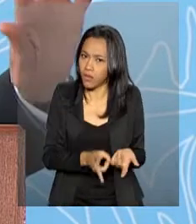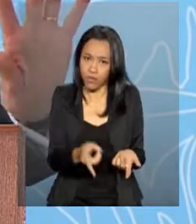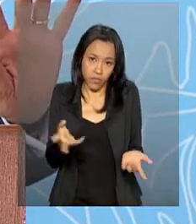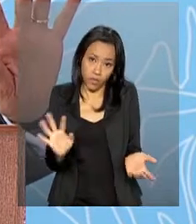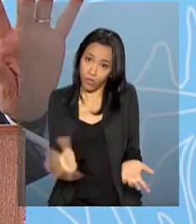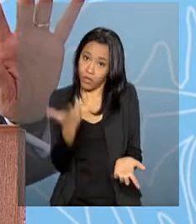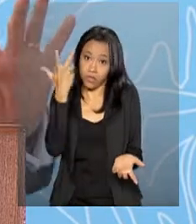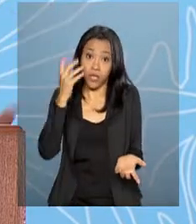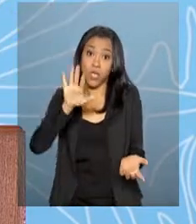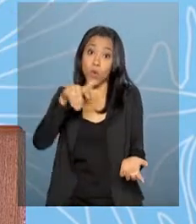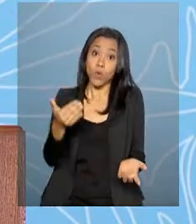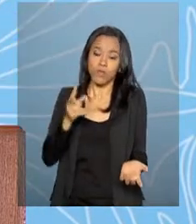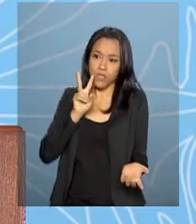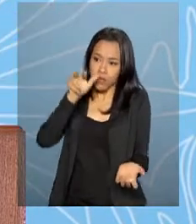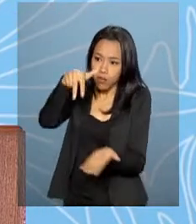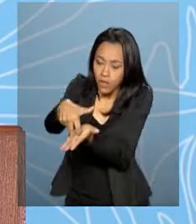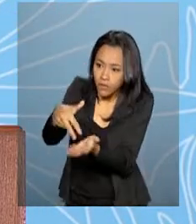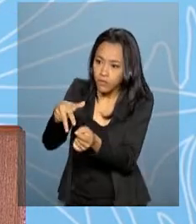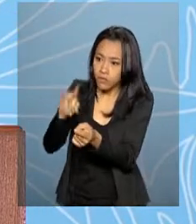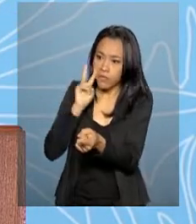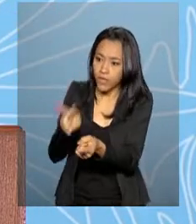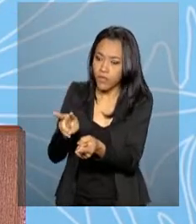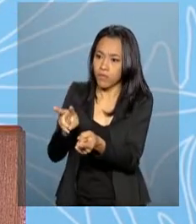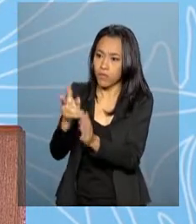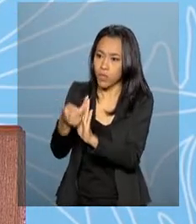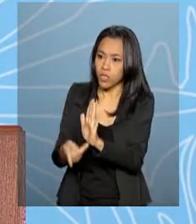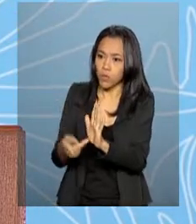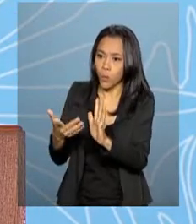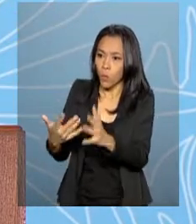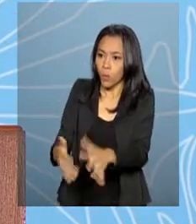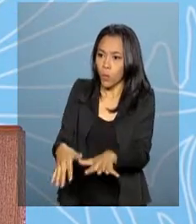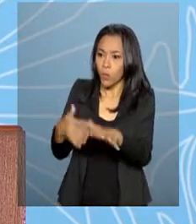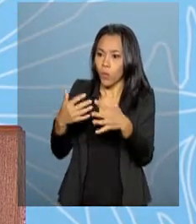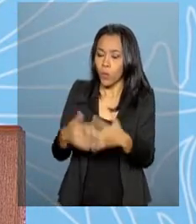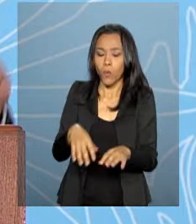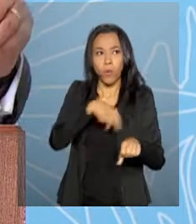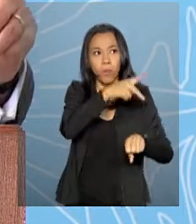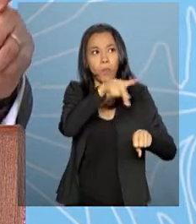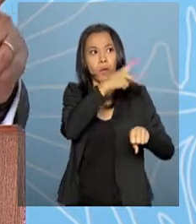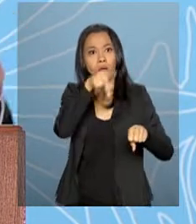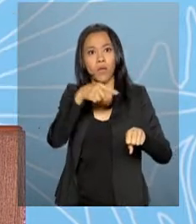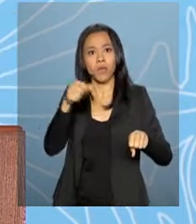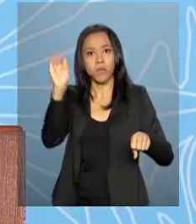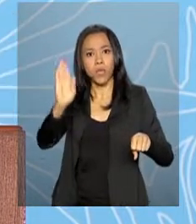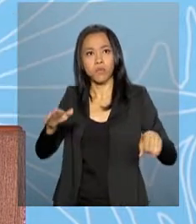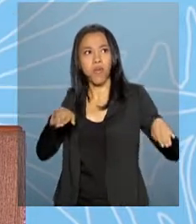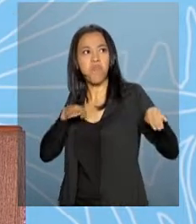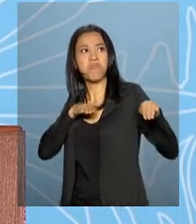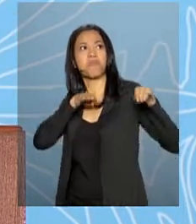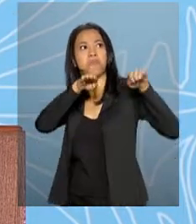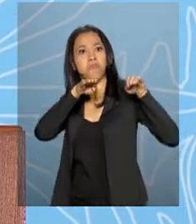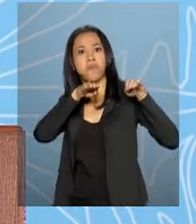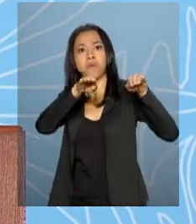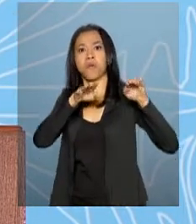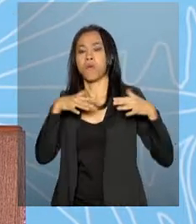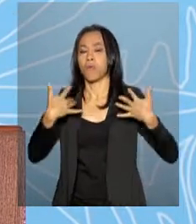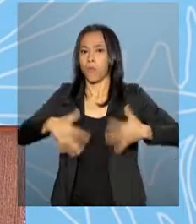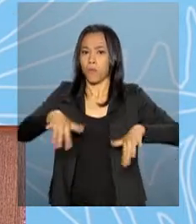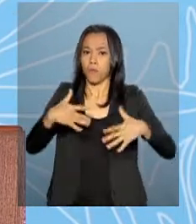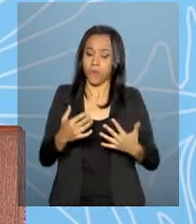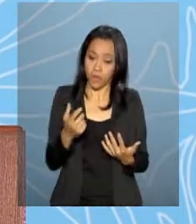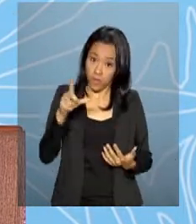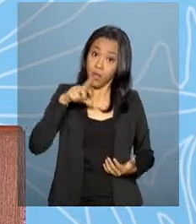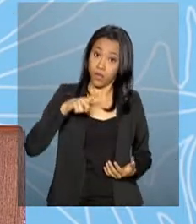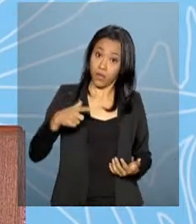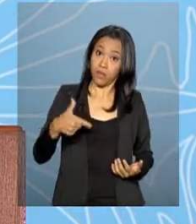quando você vai lá, você diz o Brasil está ao lado das grandes missões do mundo. E lá, como aqui, está